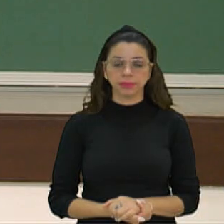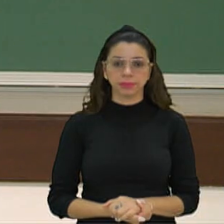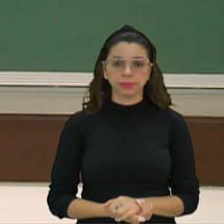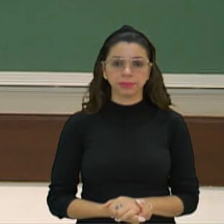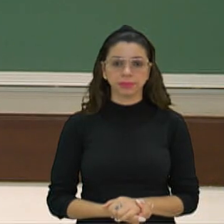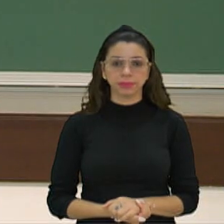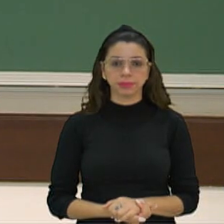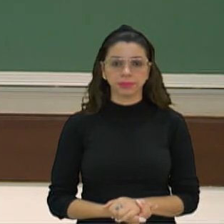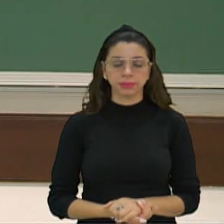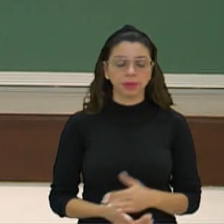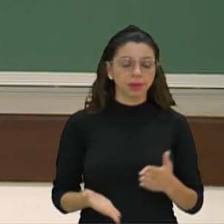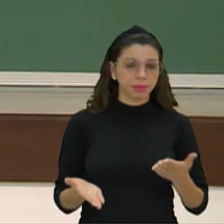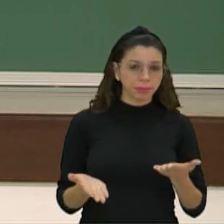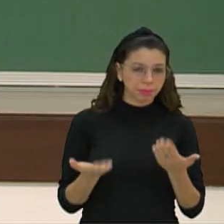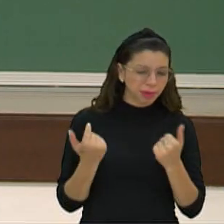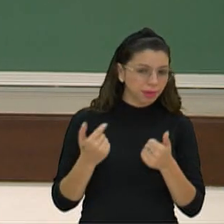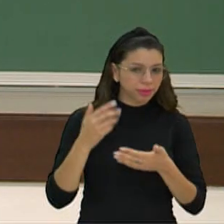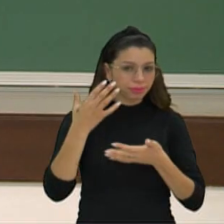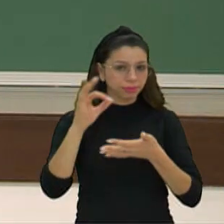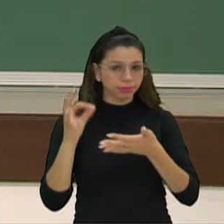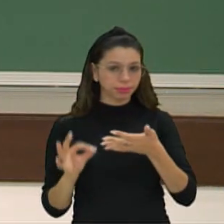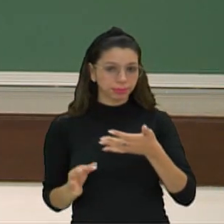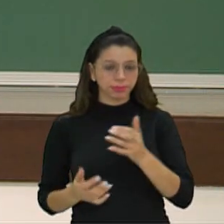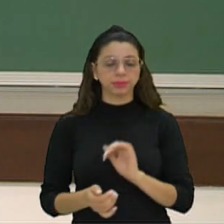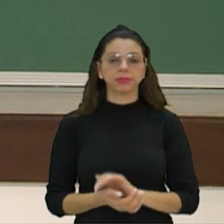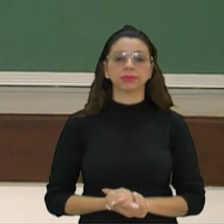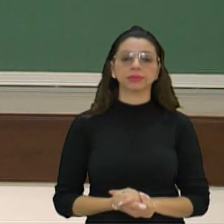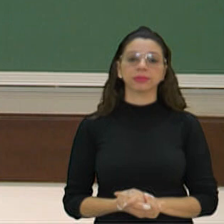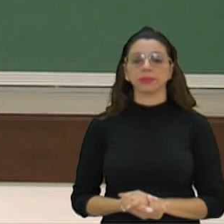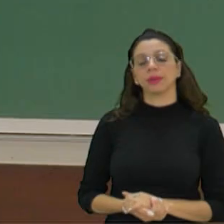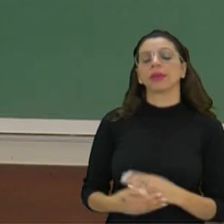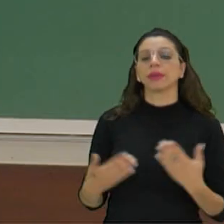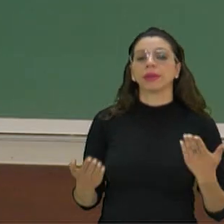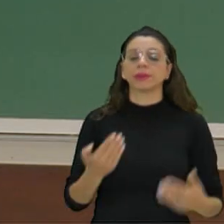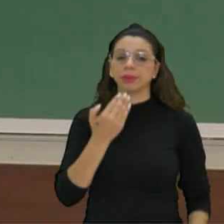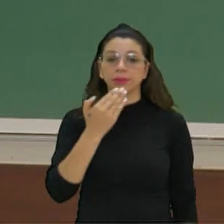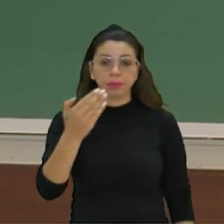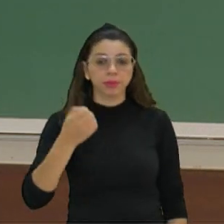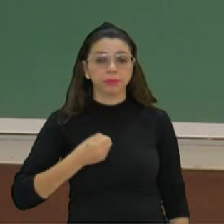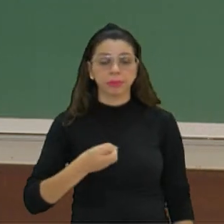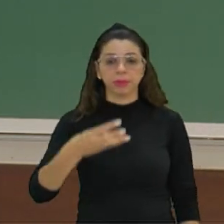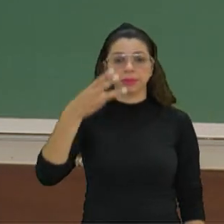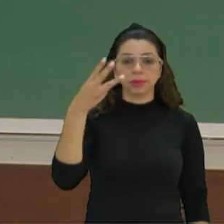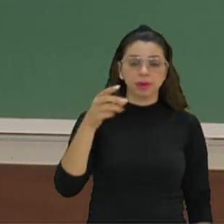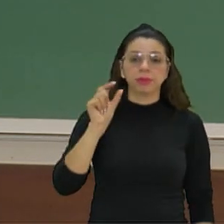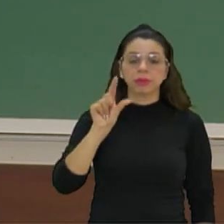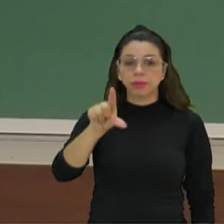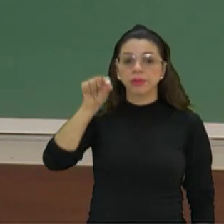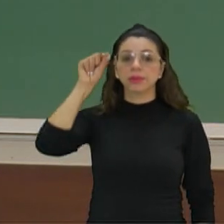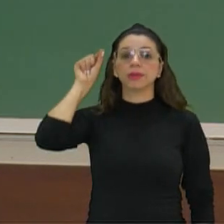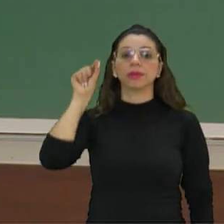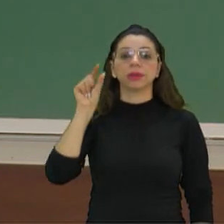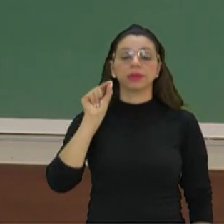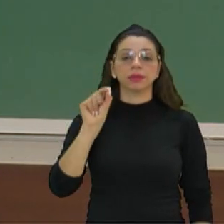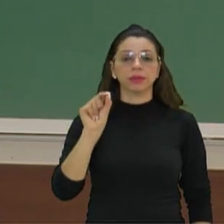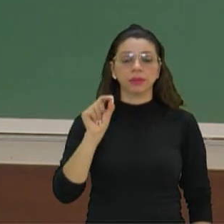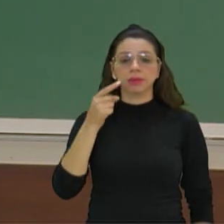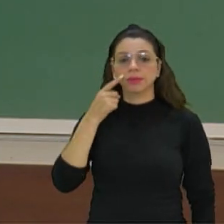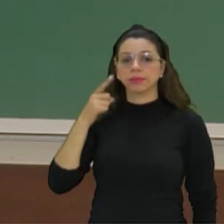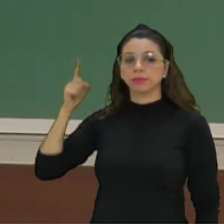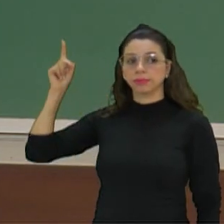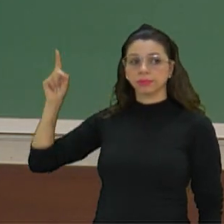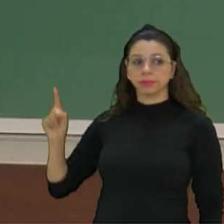Let's check. Bora checar? Então, olha só. Eu tinha pedido aqui no número 3 que você marcasse a alternativa, que seria o phrasal verb